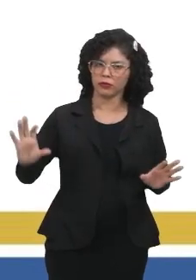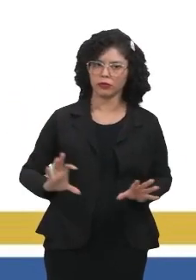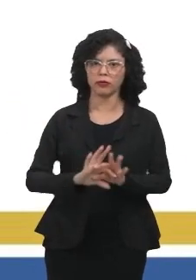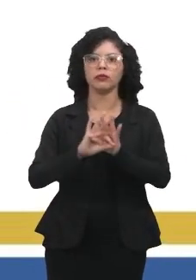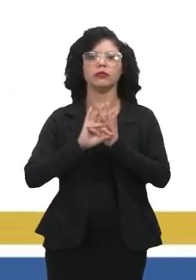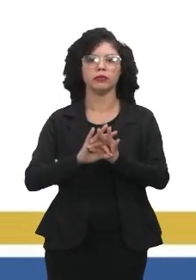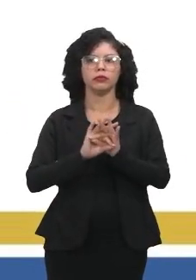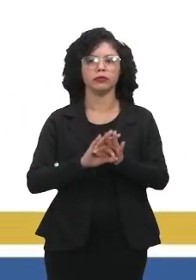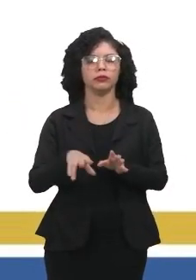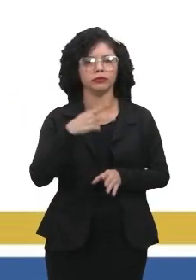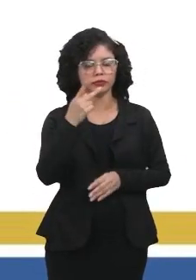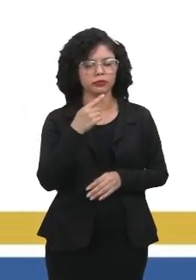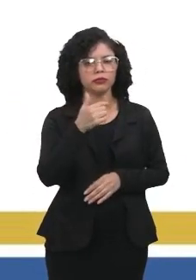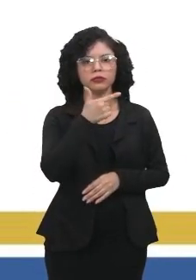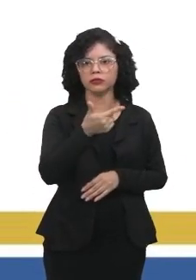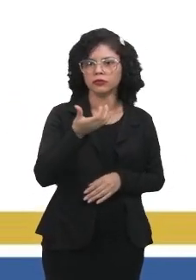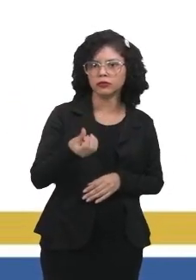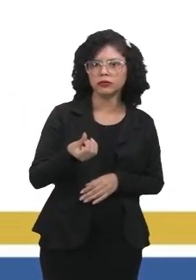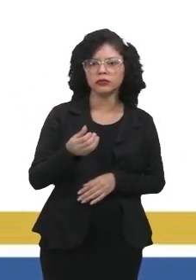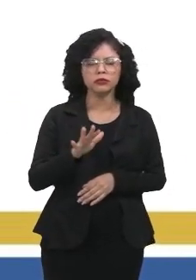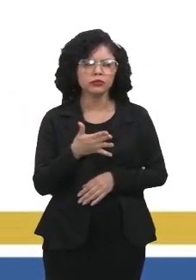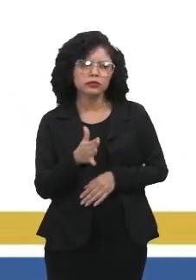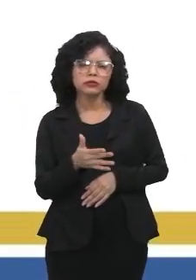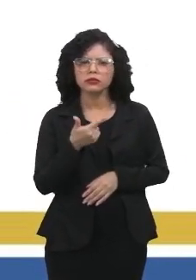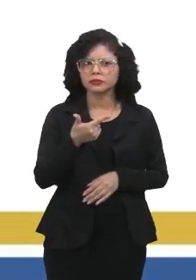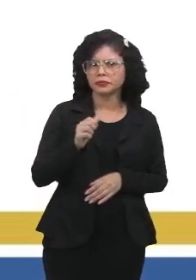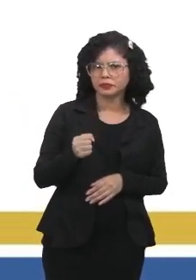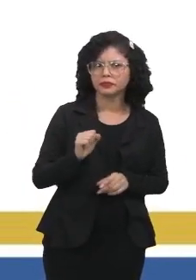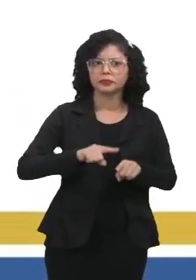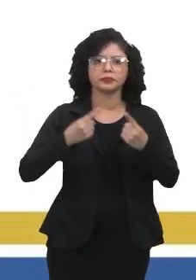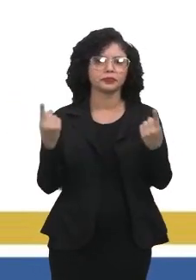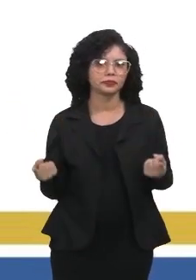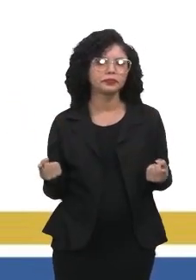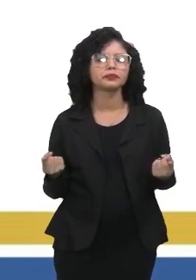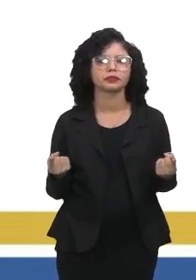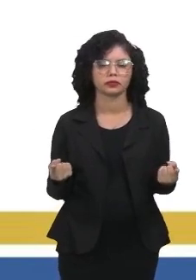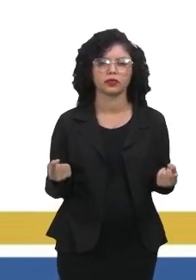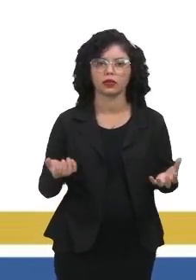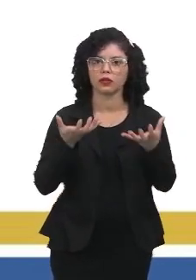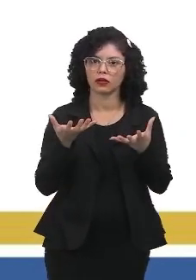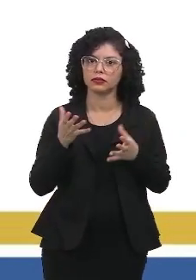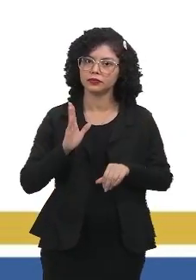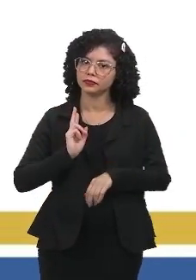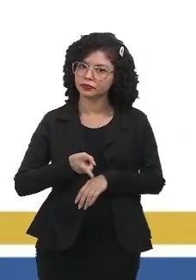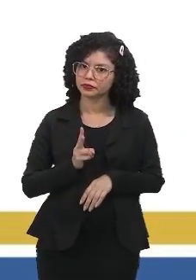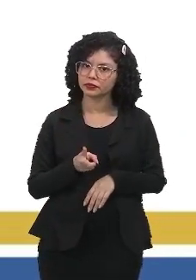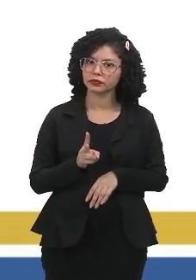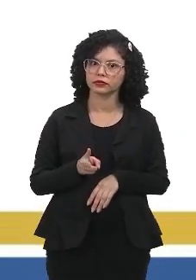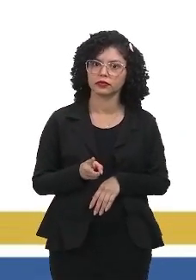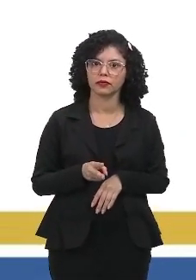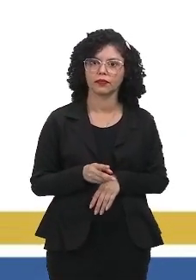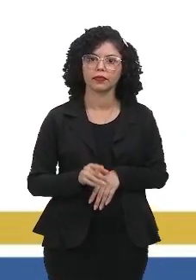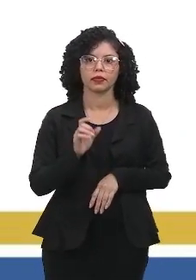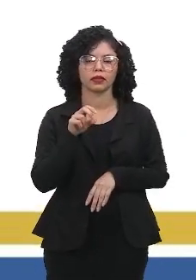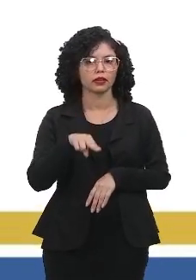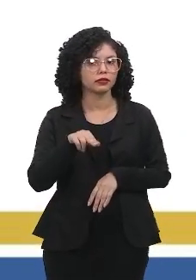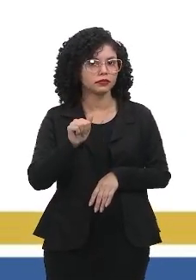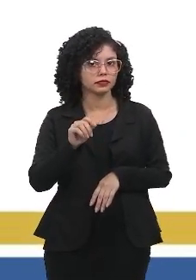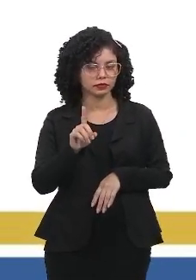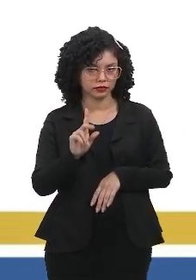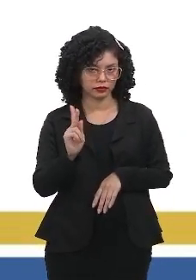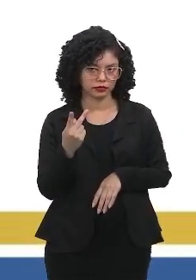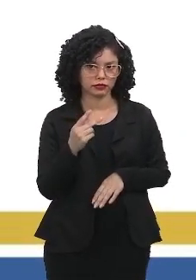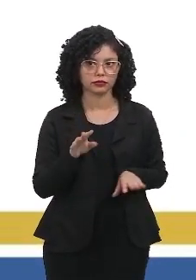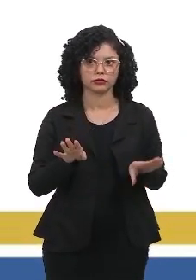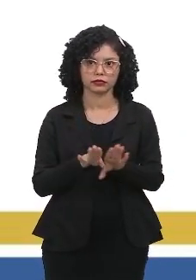aí e a gente fala em 26 28 ATPS porém o que que eu quero mesmo eu quero de NAD e de FAD